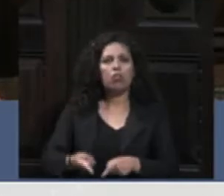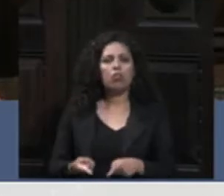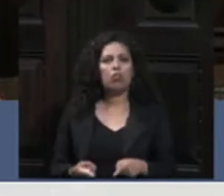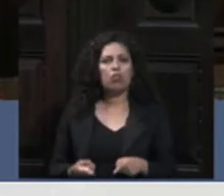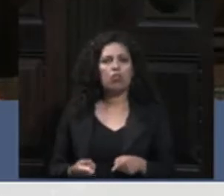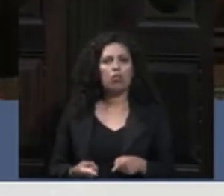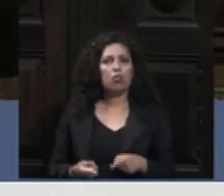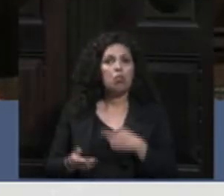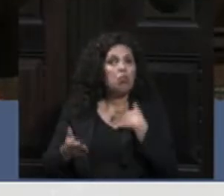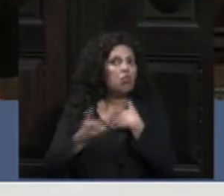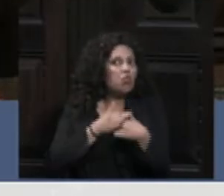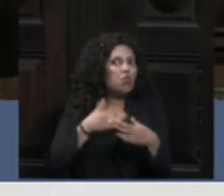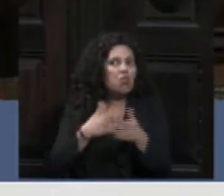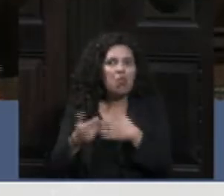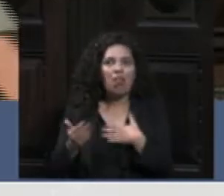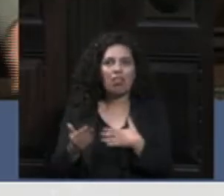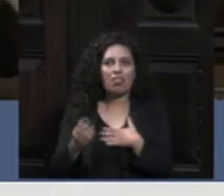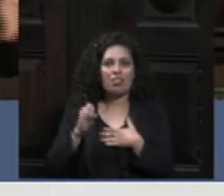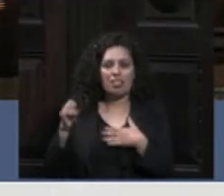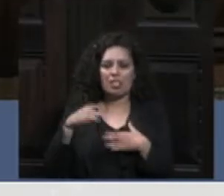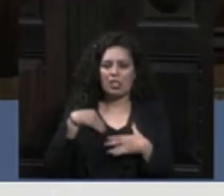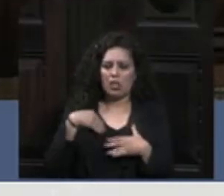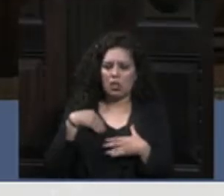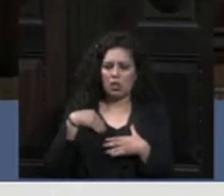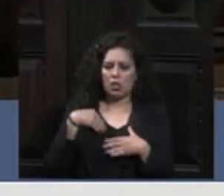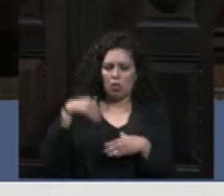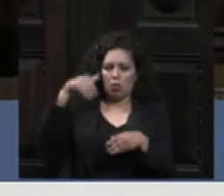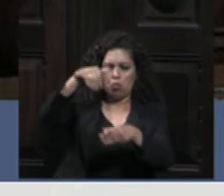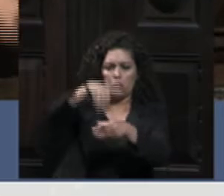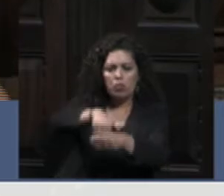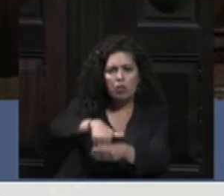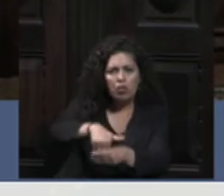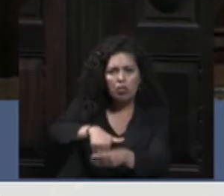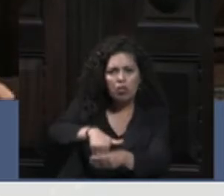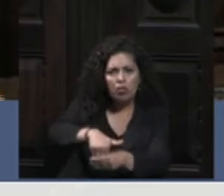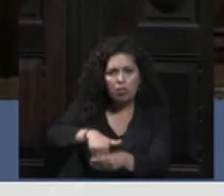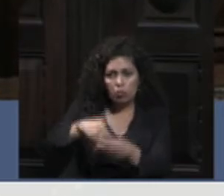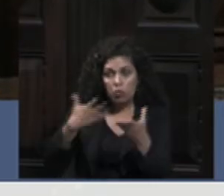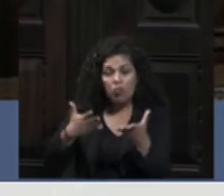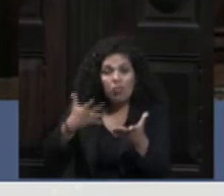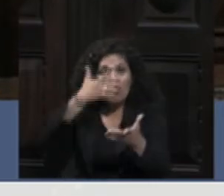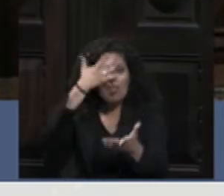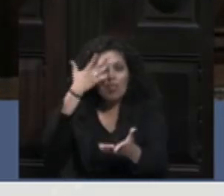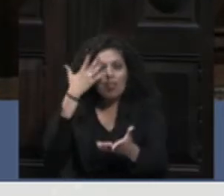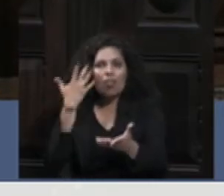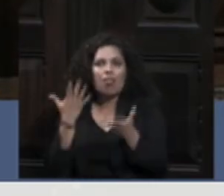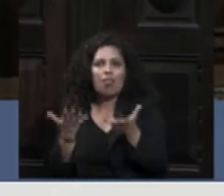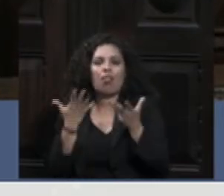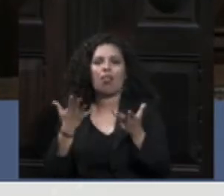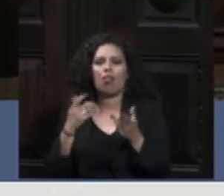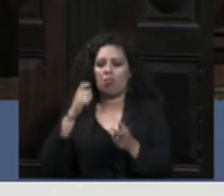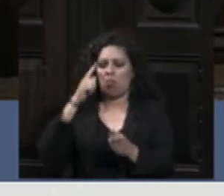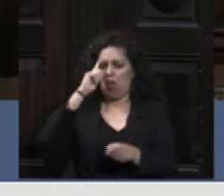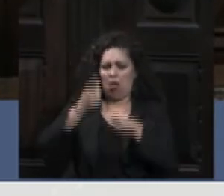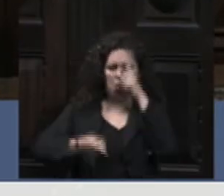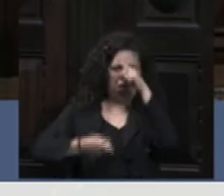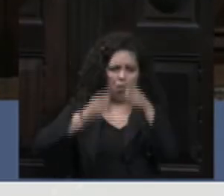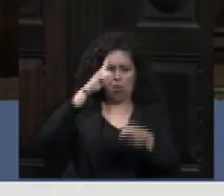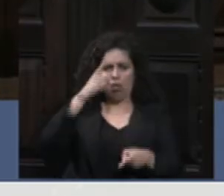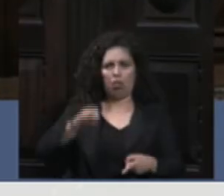mesmo que eleitos, e muitos já são exemplos no mundo.